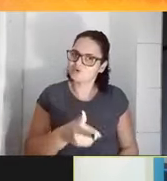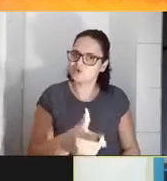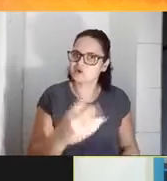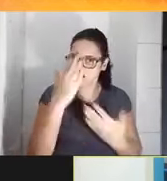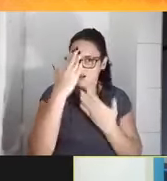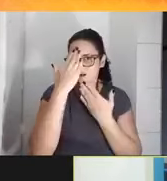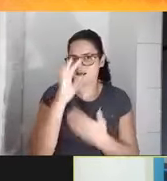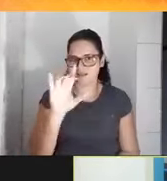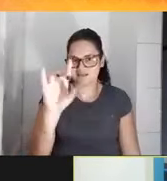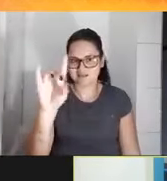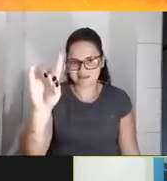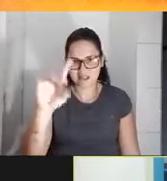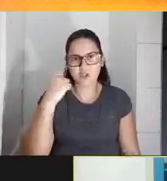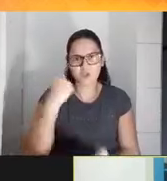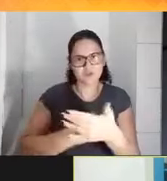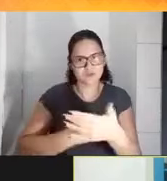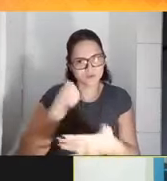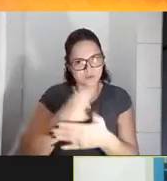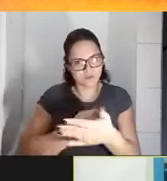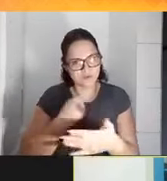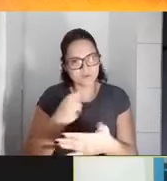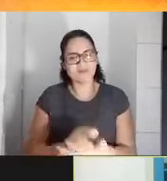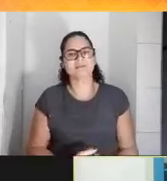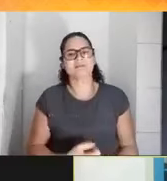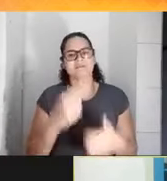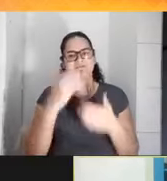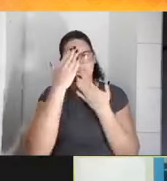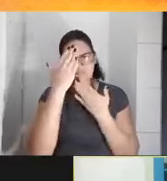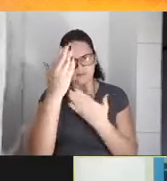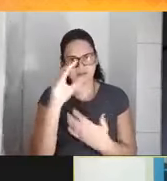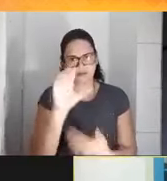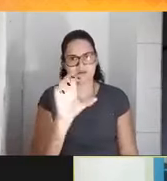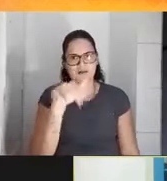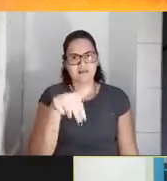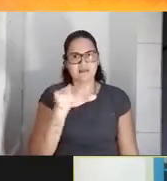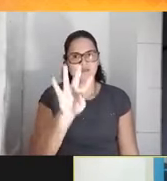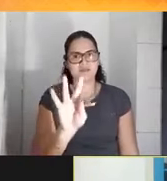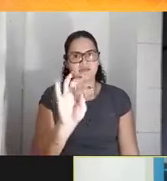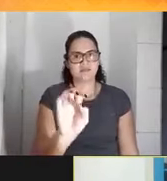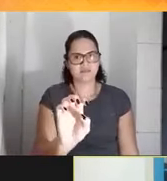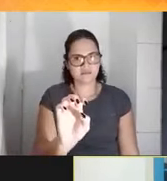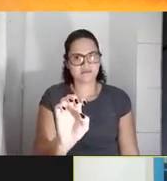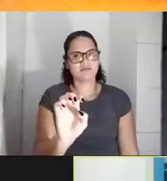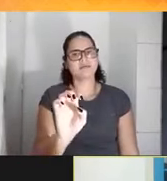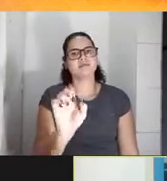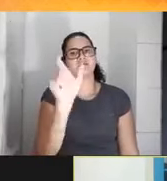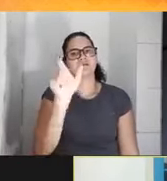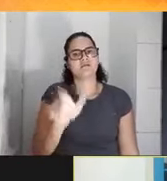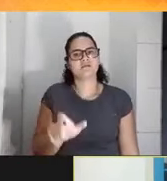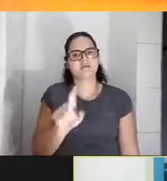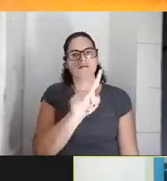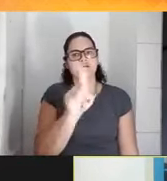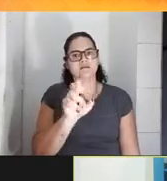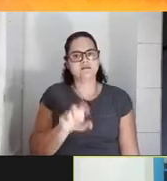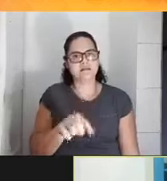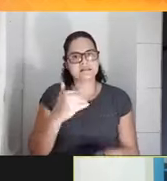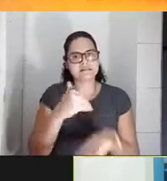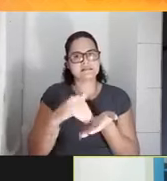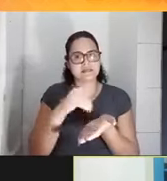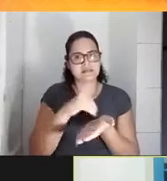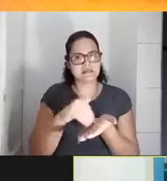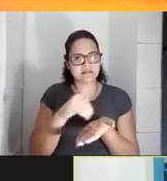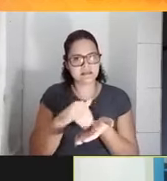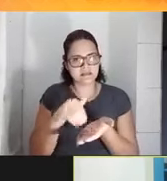Agradecer a CNTE, na figura do Zé, nosso secretário de funcionários da